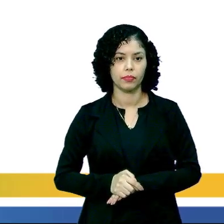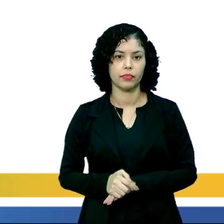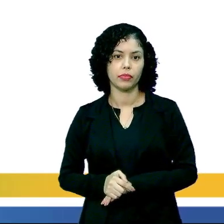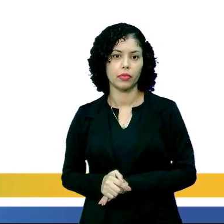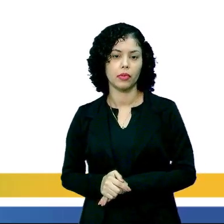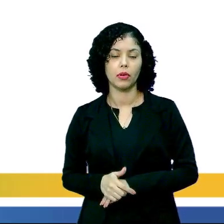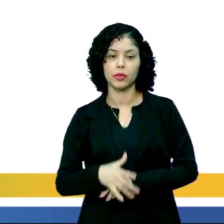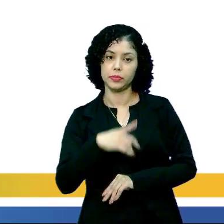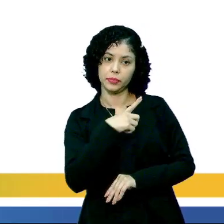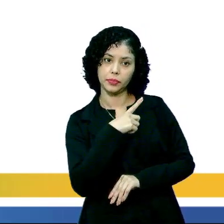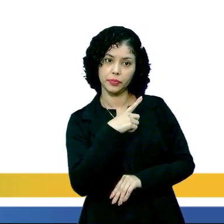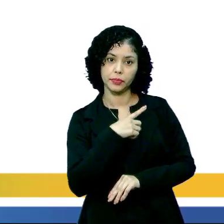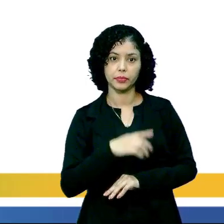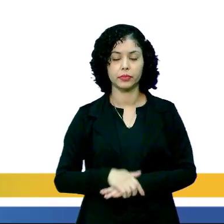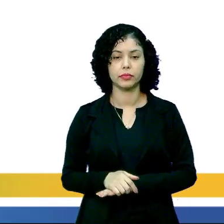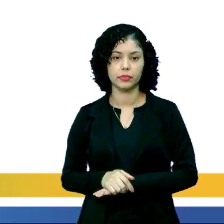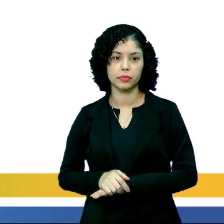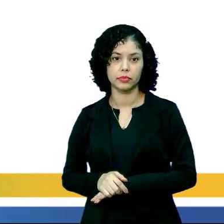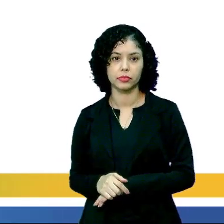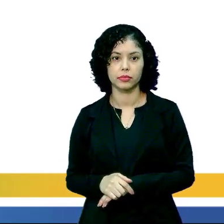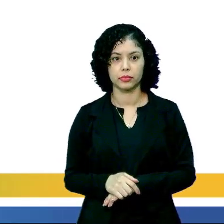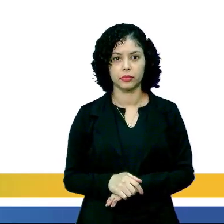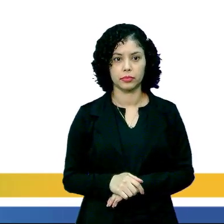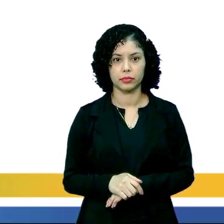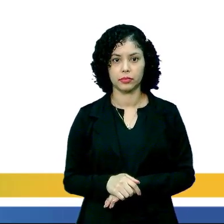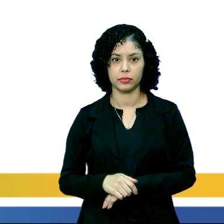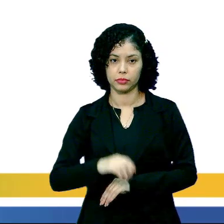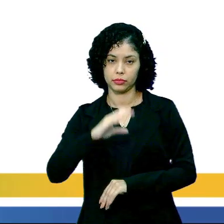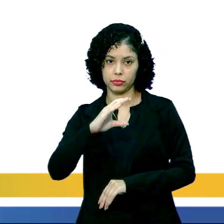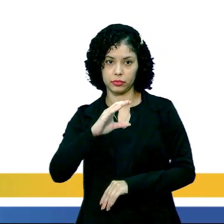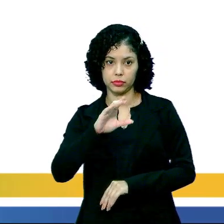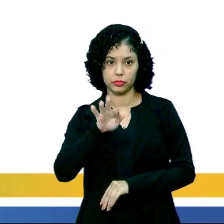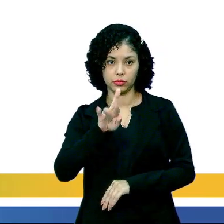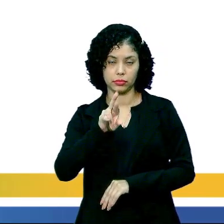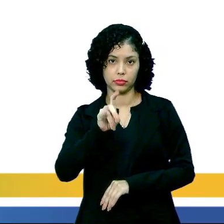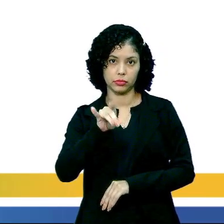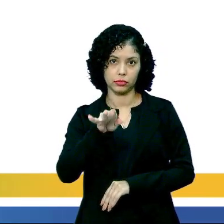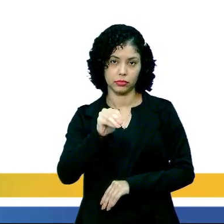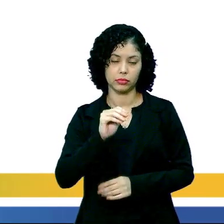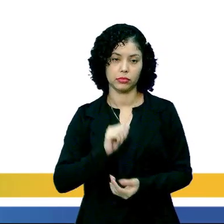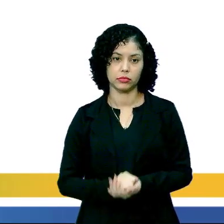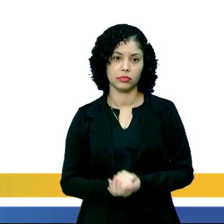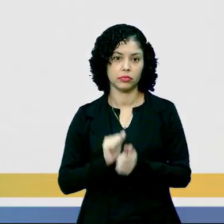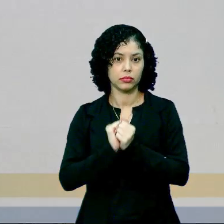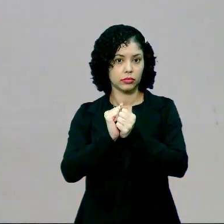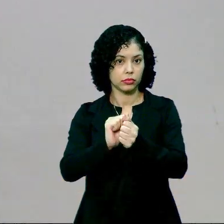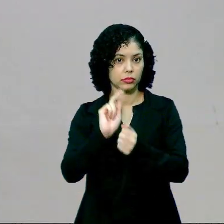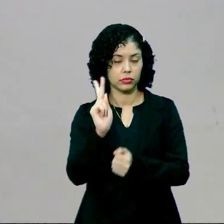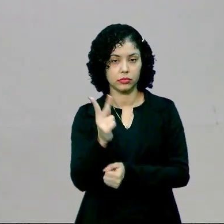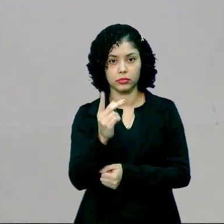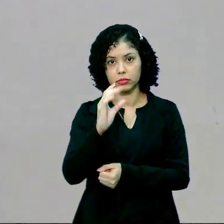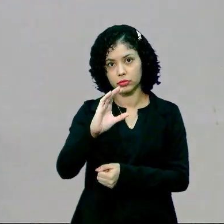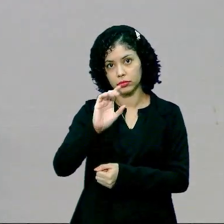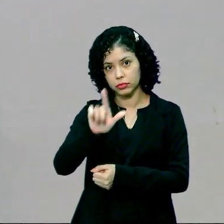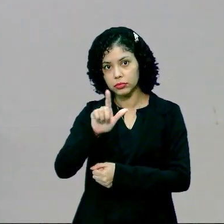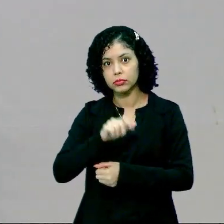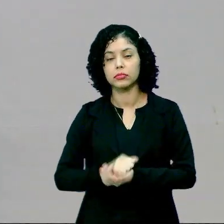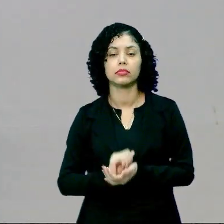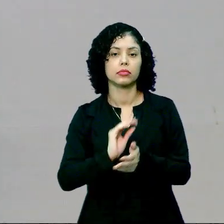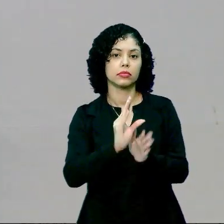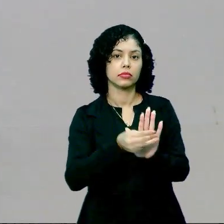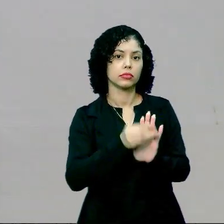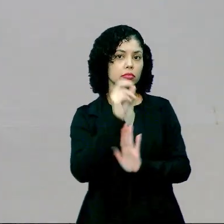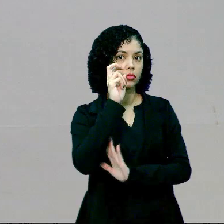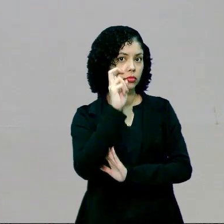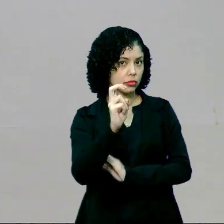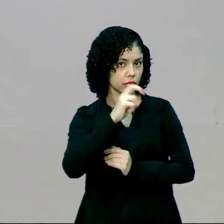tem uma exceção que é o ácido clorídrico que é o ácido que vem do hcl o hcl pessoal ele vai dar para gente